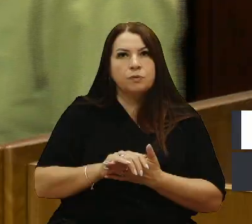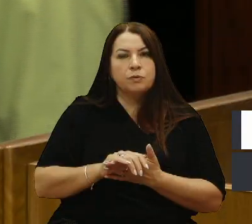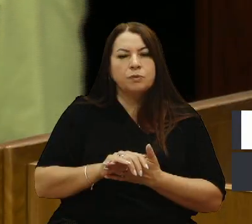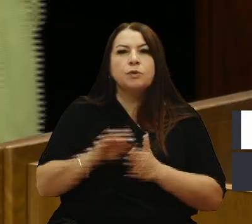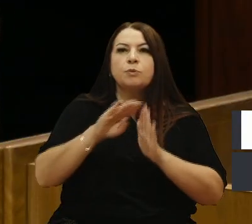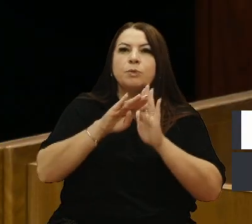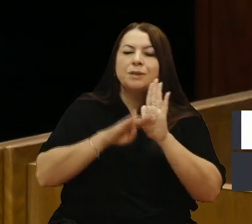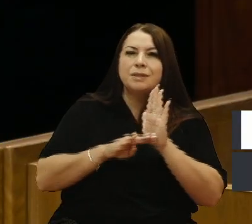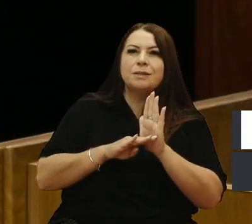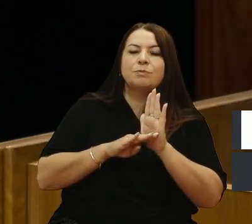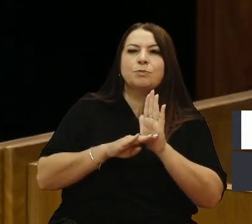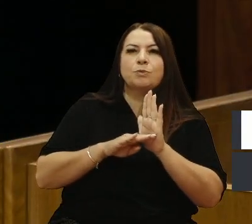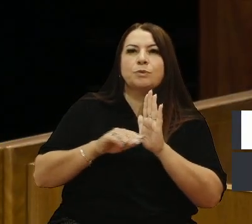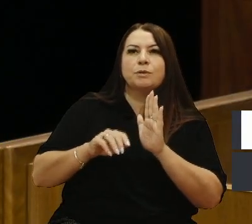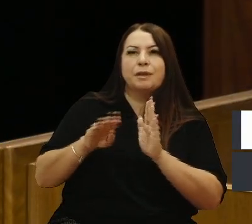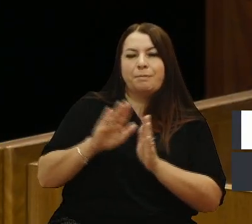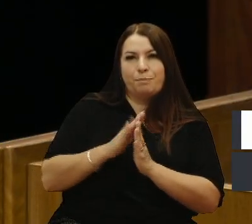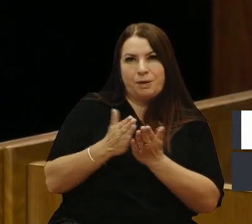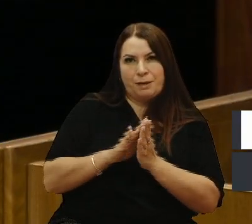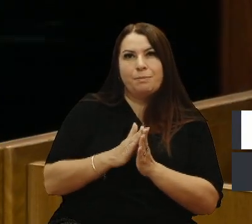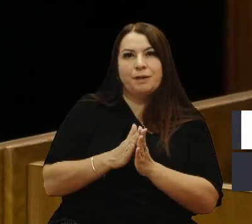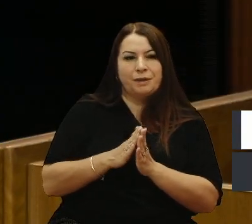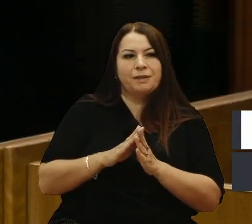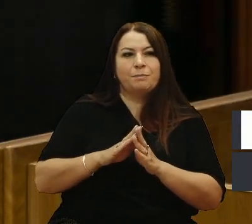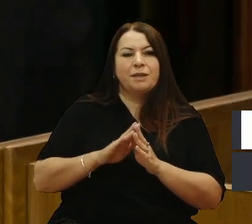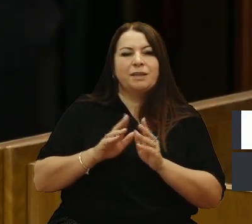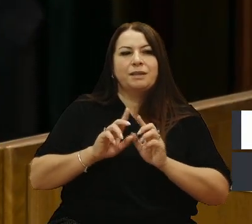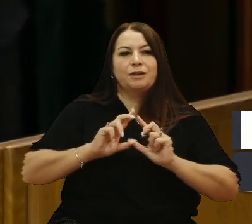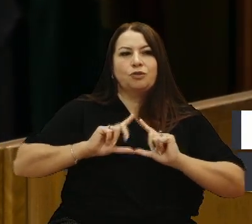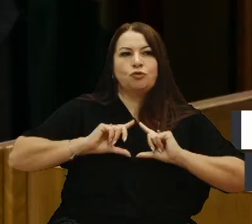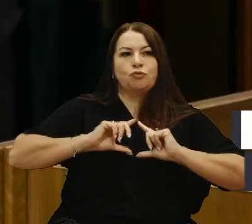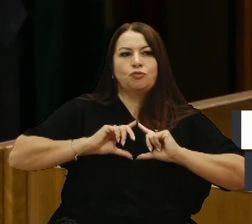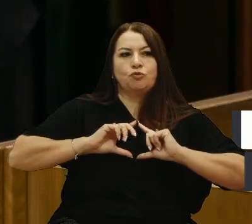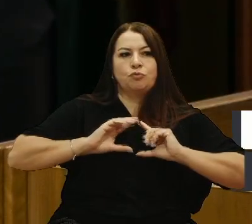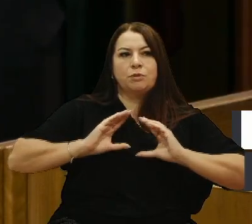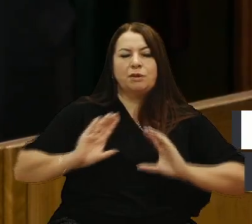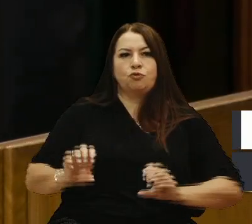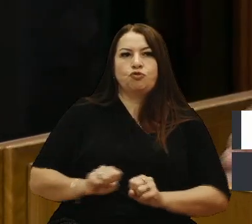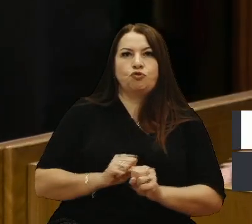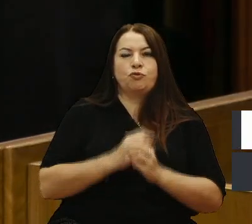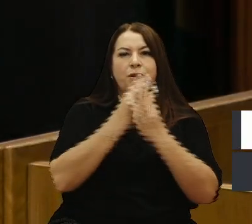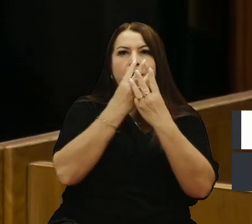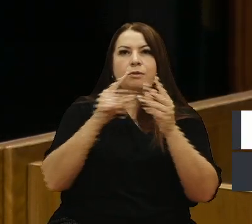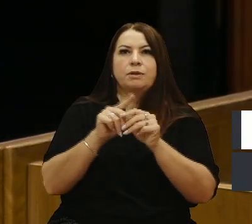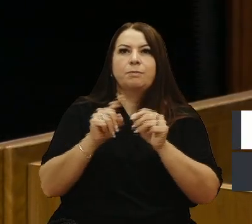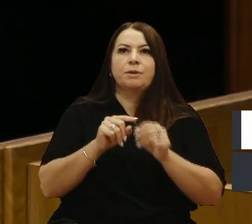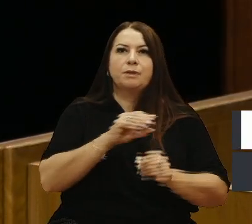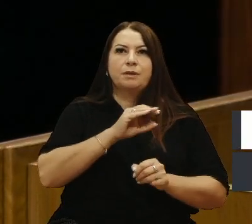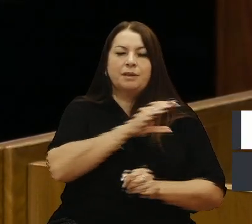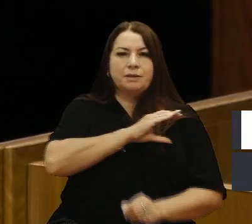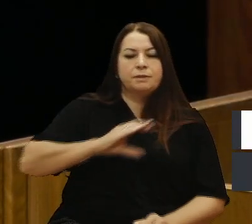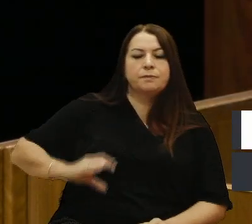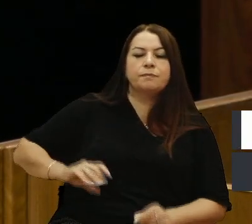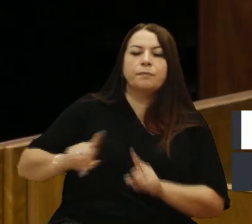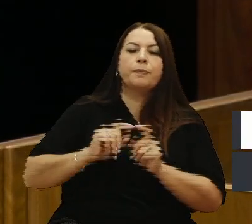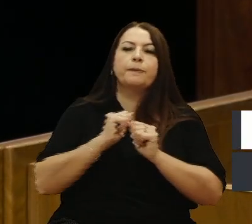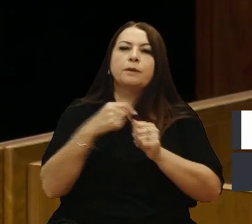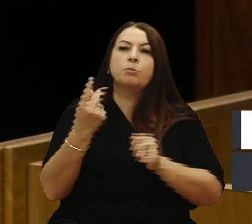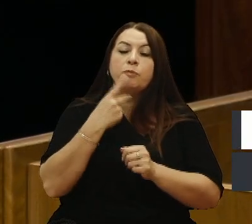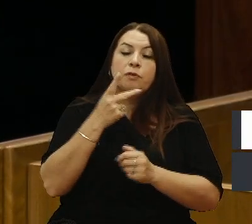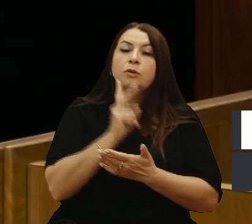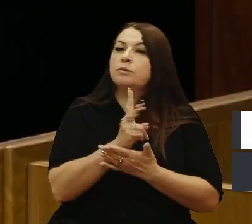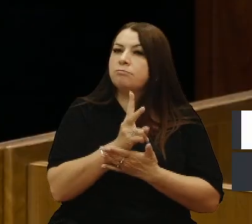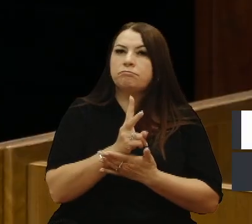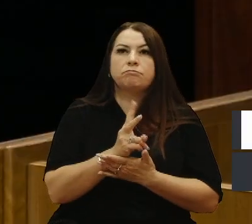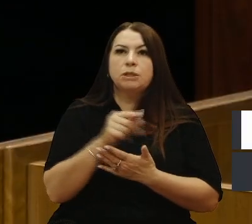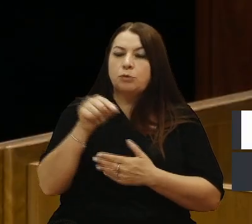bíblicos judaico-cristãos. Eu não estou aqui, senhoras e senhores, para contrariar e ser contra ninguém. Eu sempre disse isso aí.